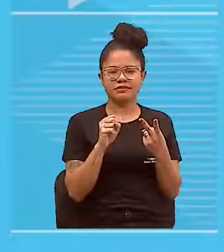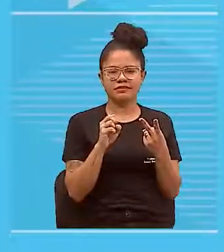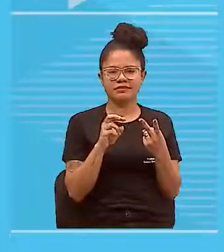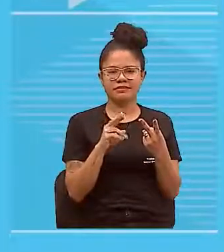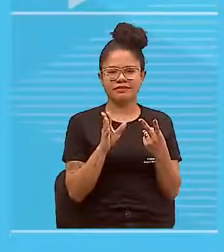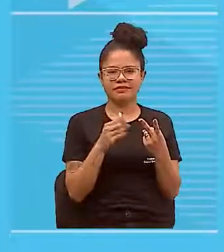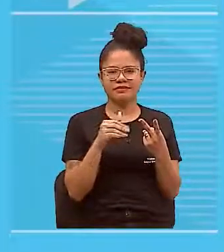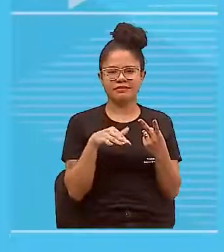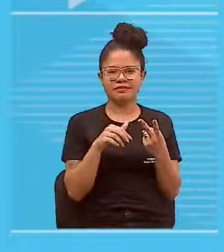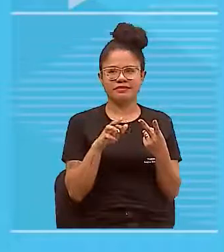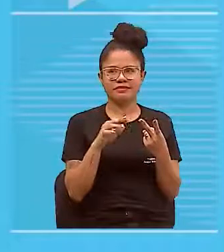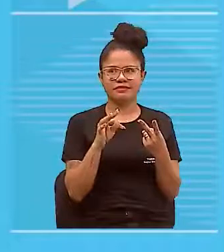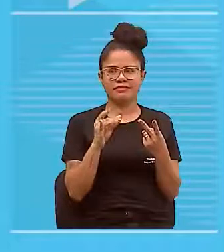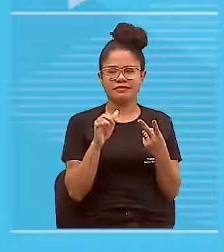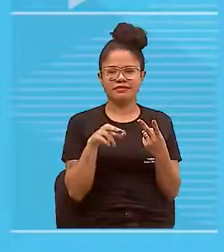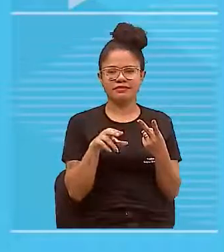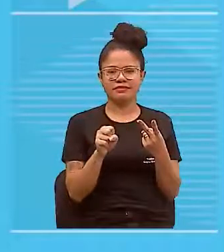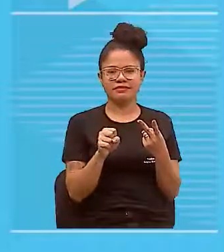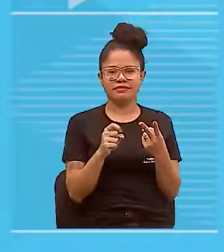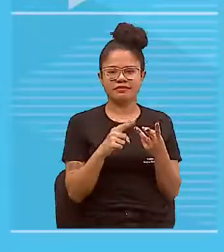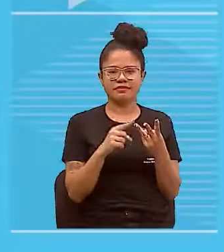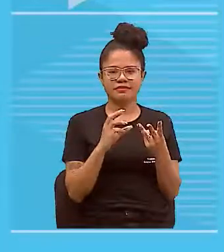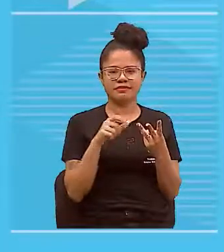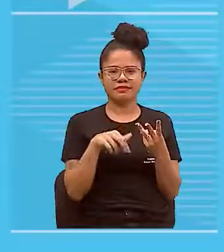nova do Piauí rapaz